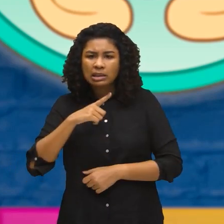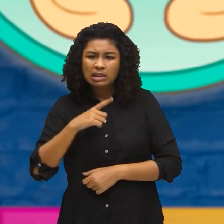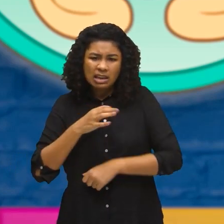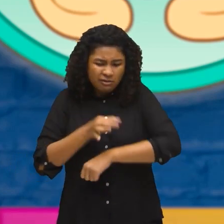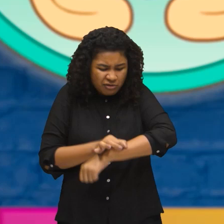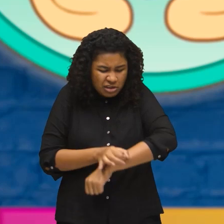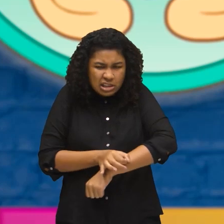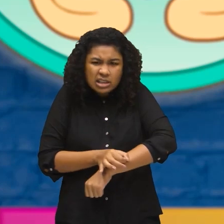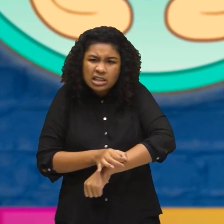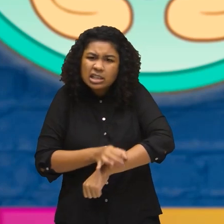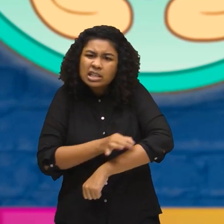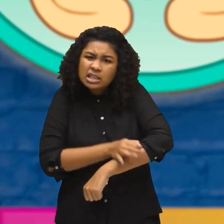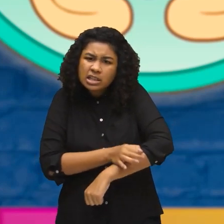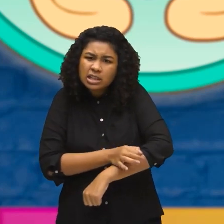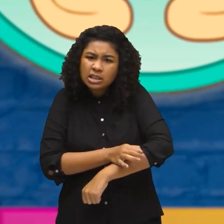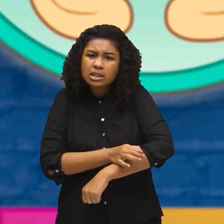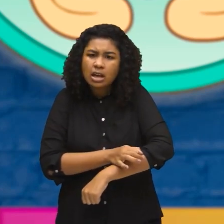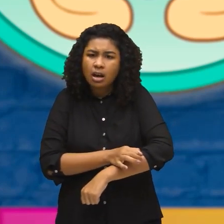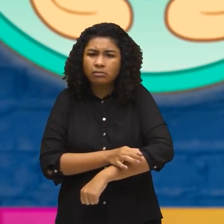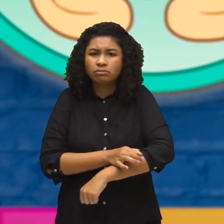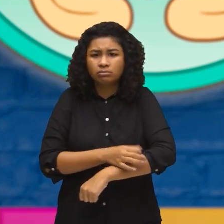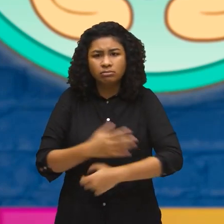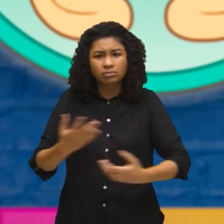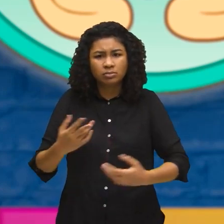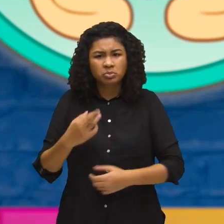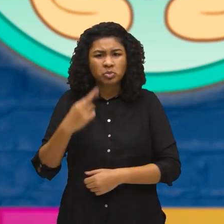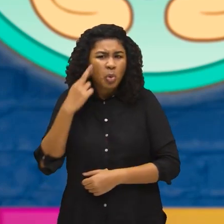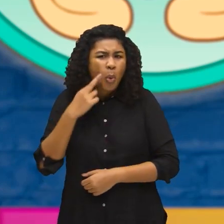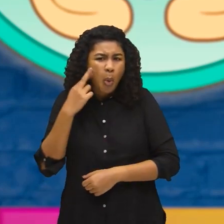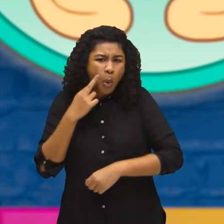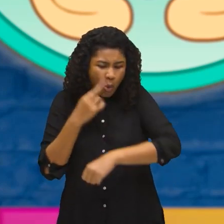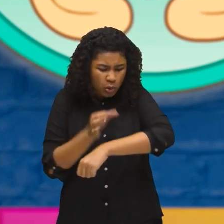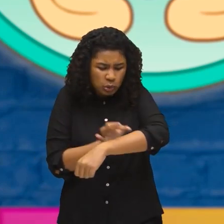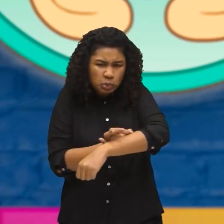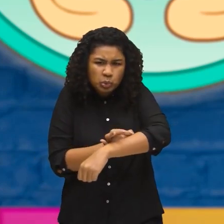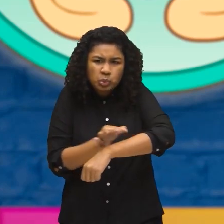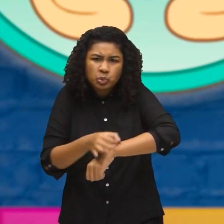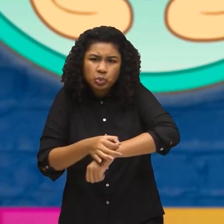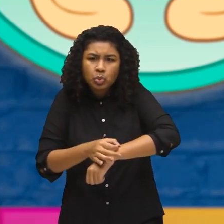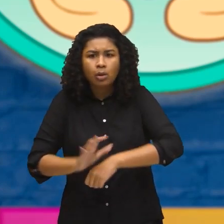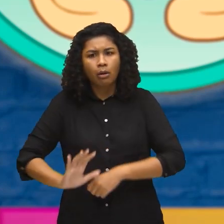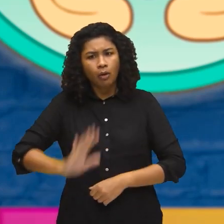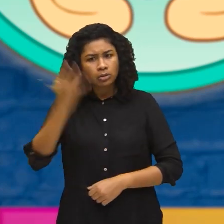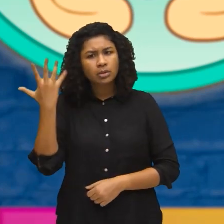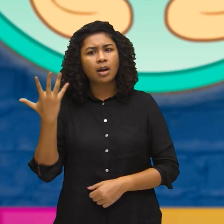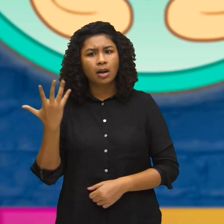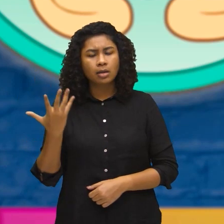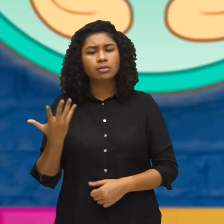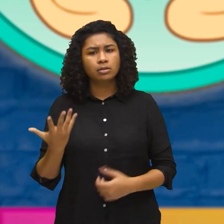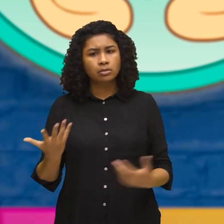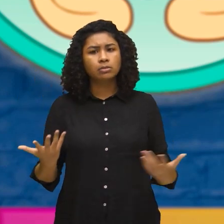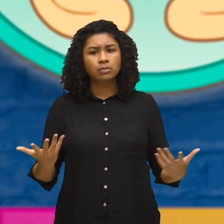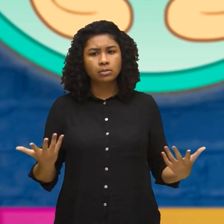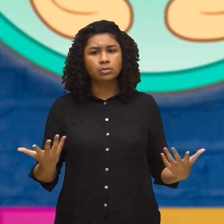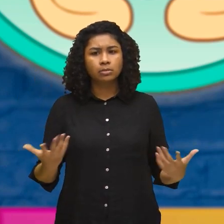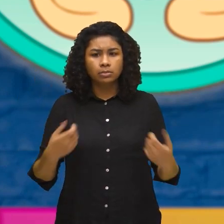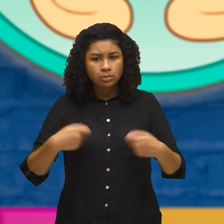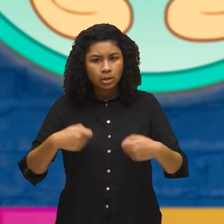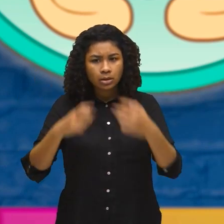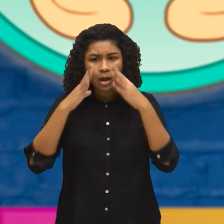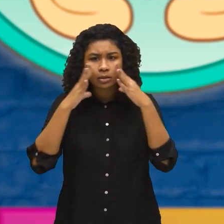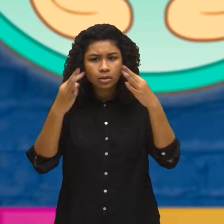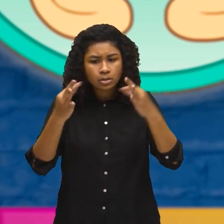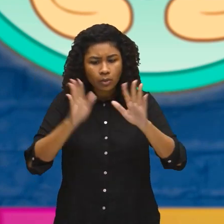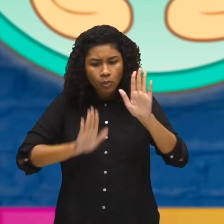né, de machucado, né? Porque quando ela vai se defender, ela também vai se machucar, tá bom? E aquelas